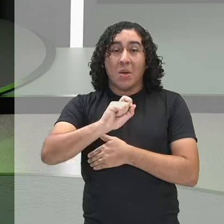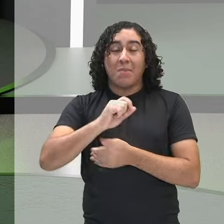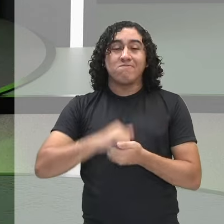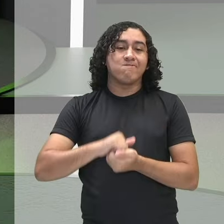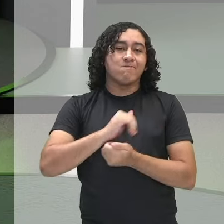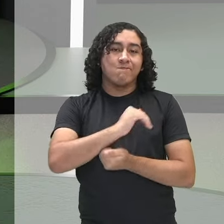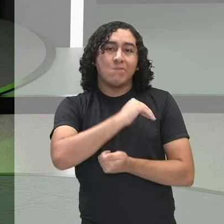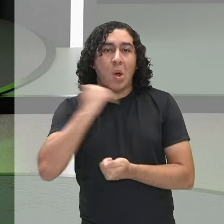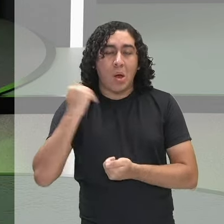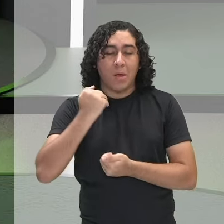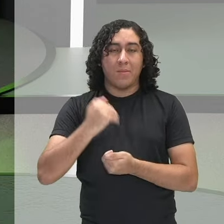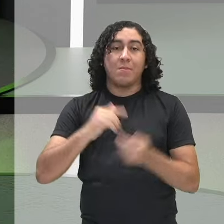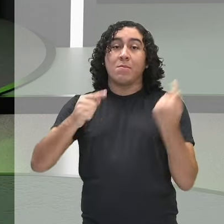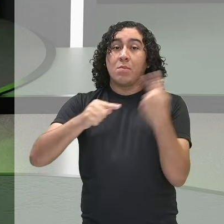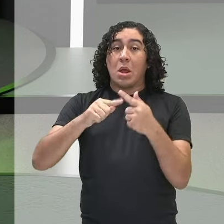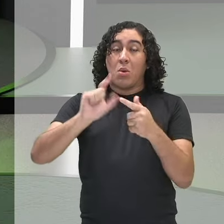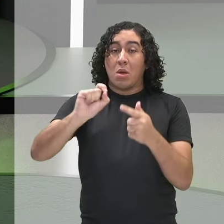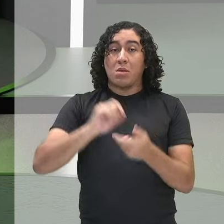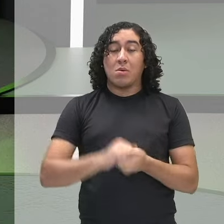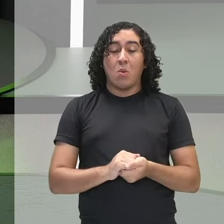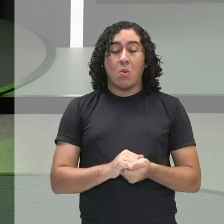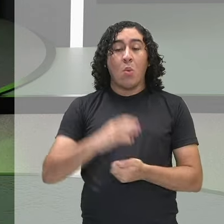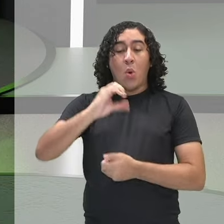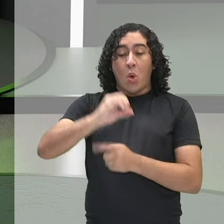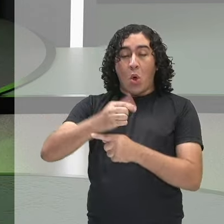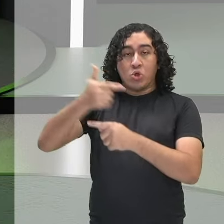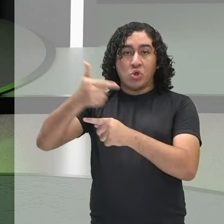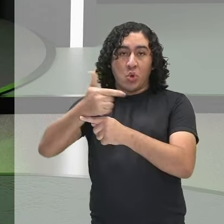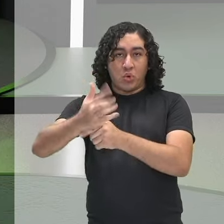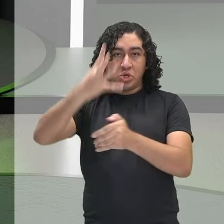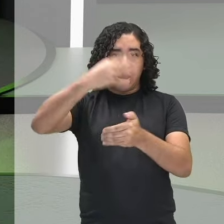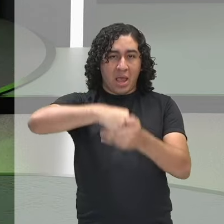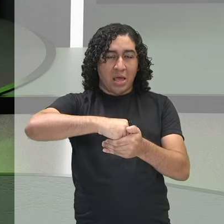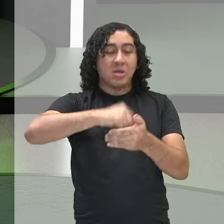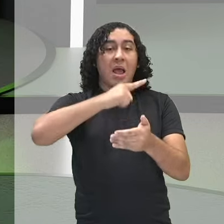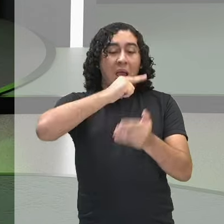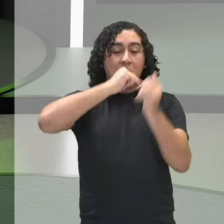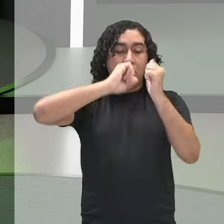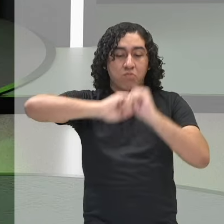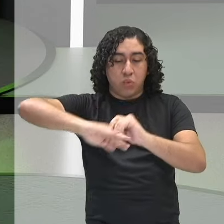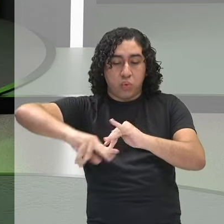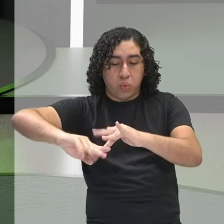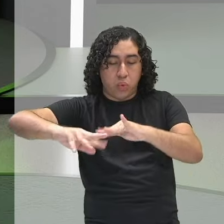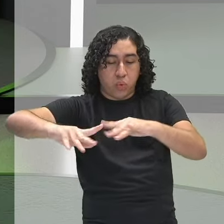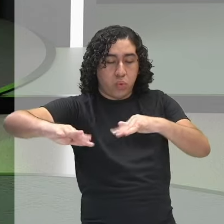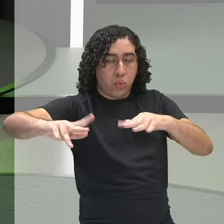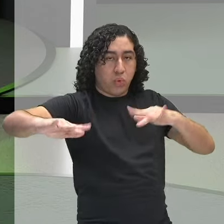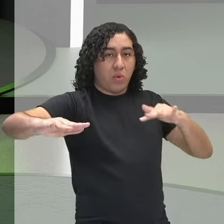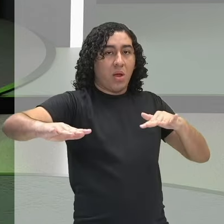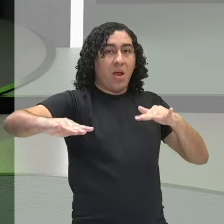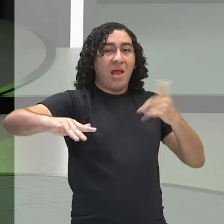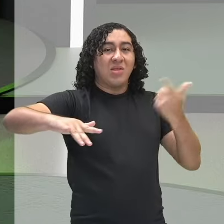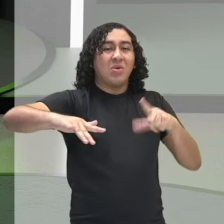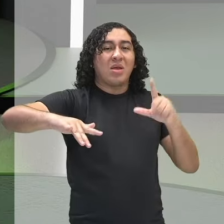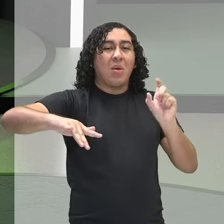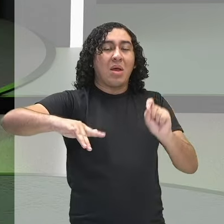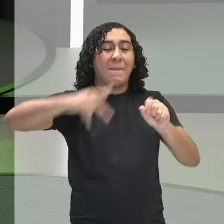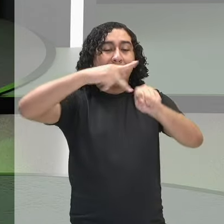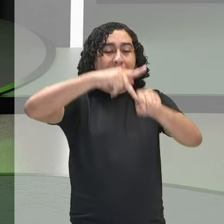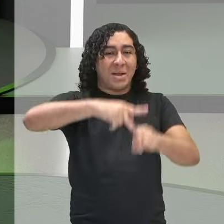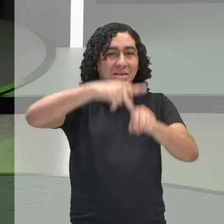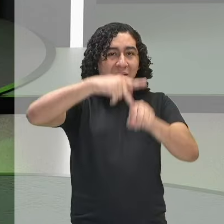Porque o ar, o oxigênio dissolvido dentro da água, né, não está ali sob